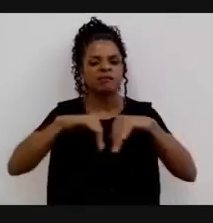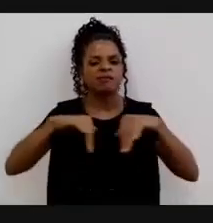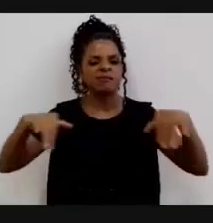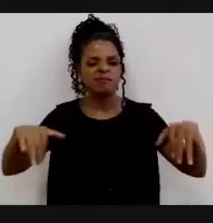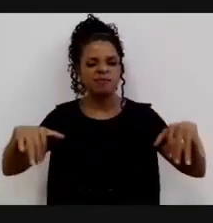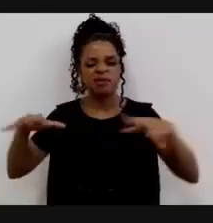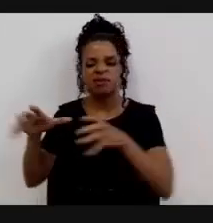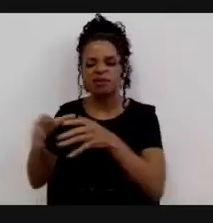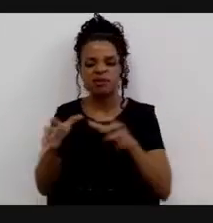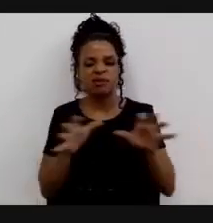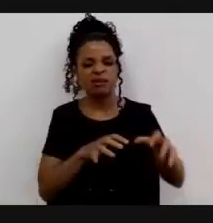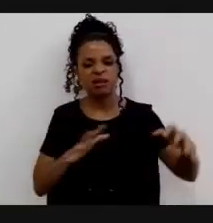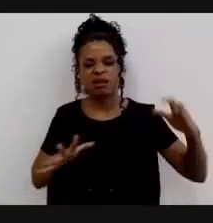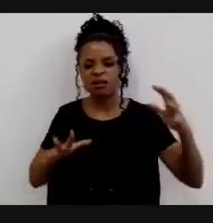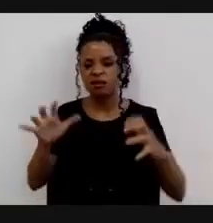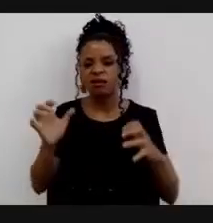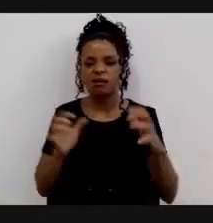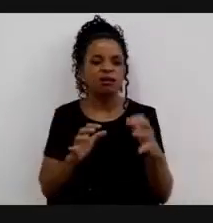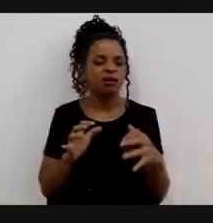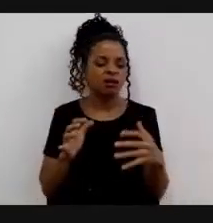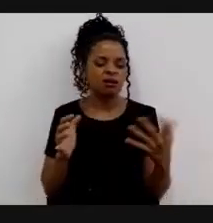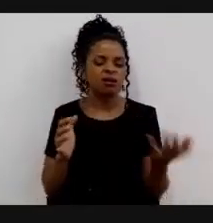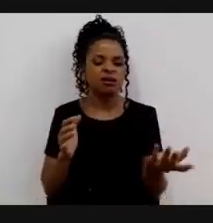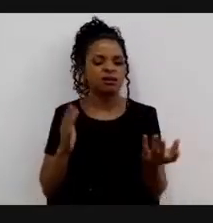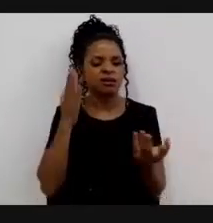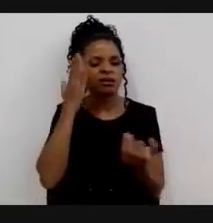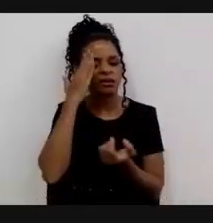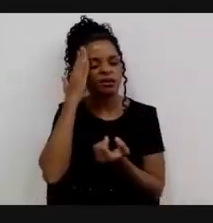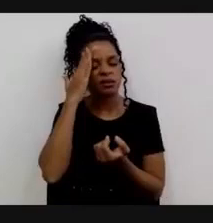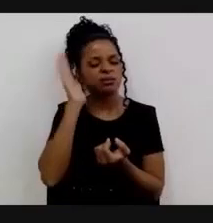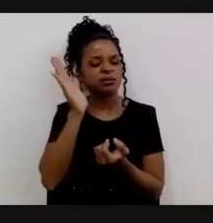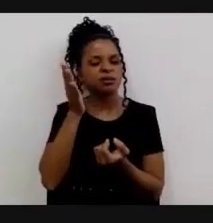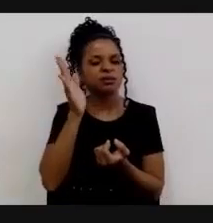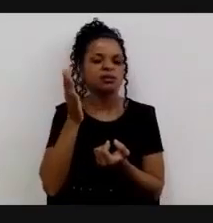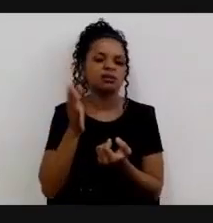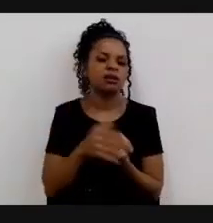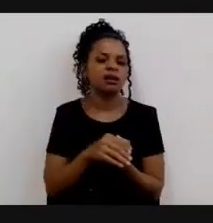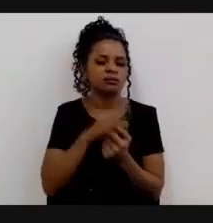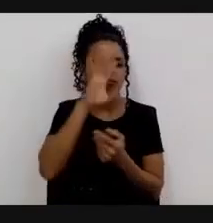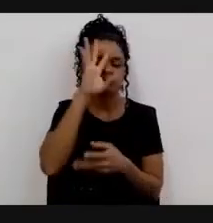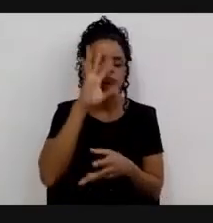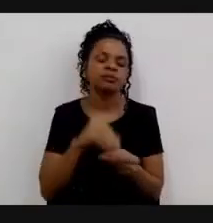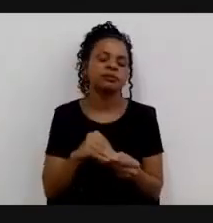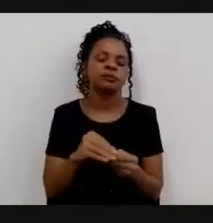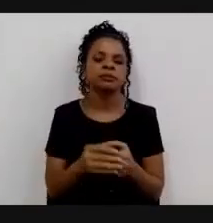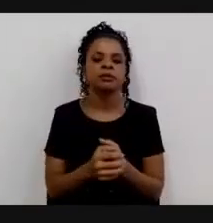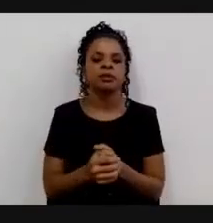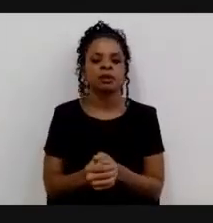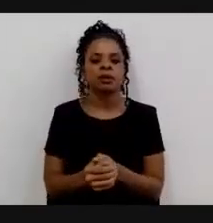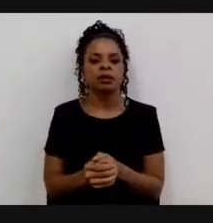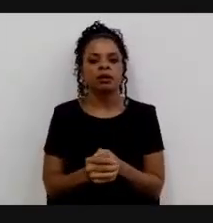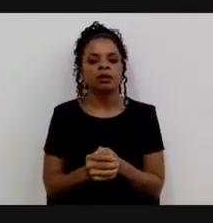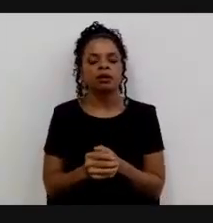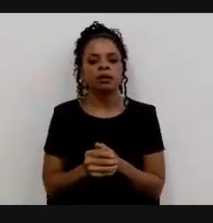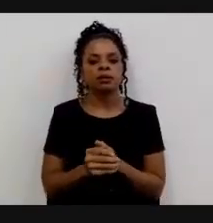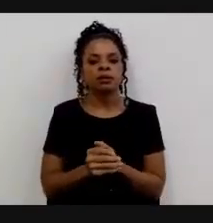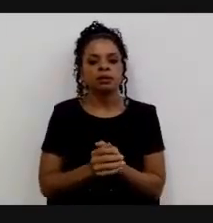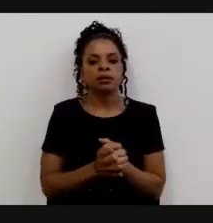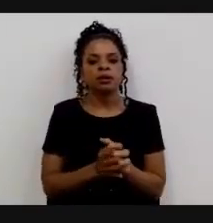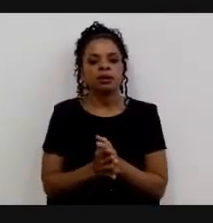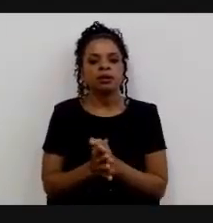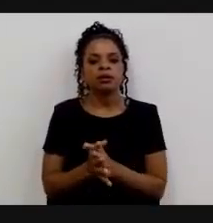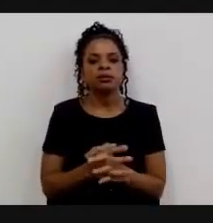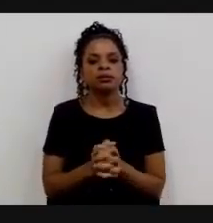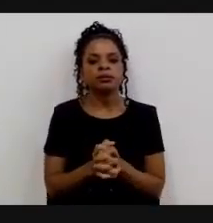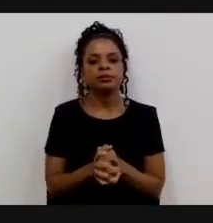histórico que a gente sabe, infelizmente, categorizado, né? Joga tudo num saco de laranja, tudo, né? A laranjinha podre, está todo